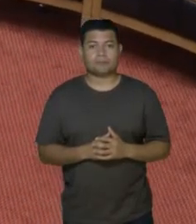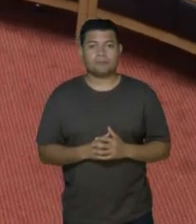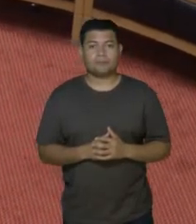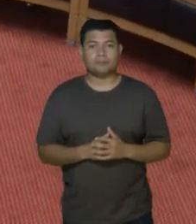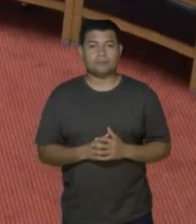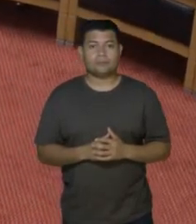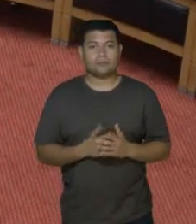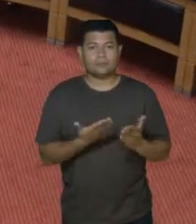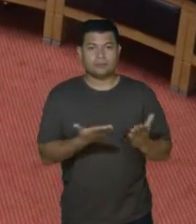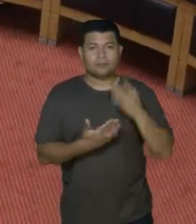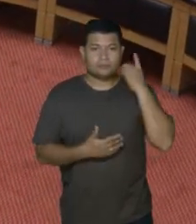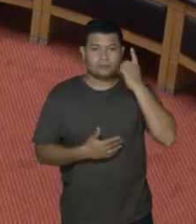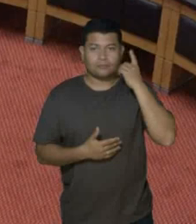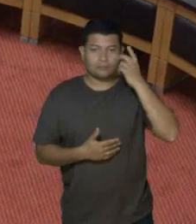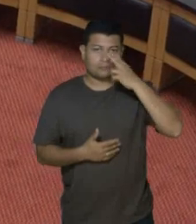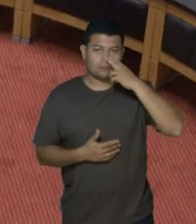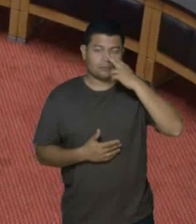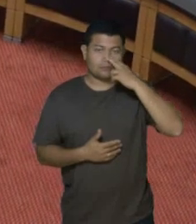Deputado Nazareno,